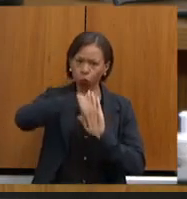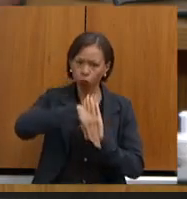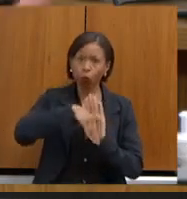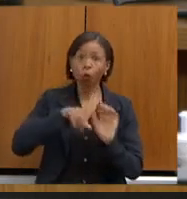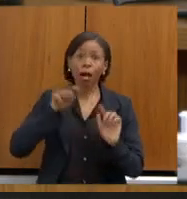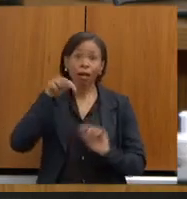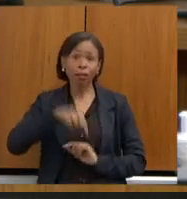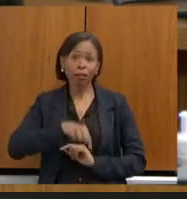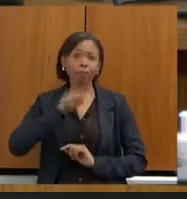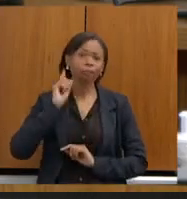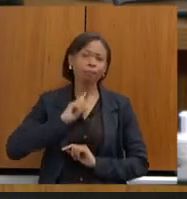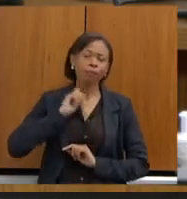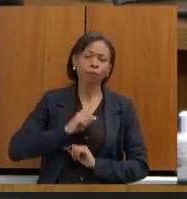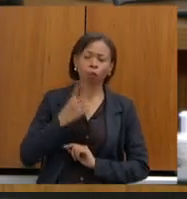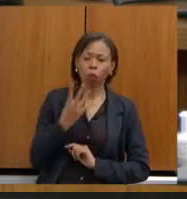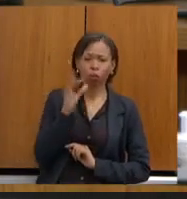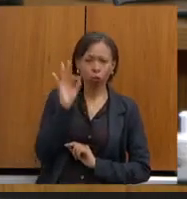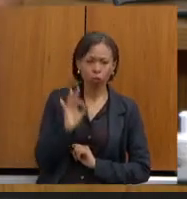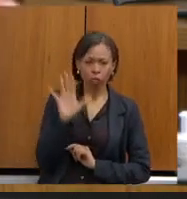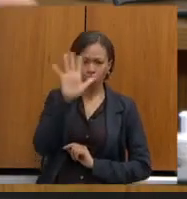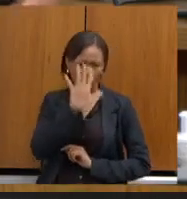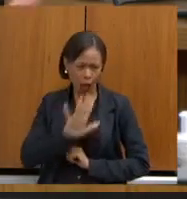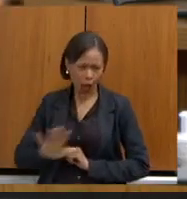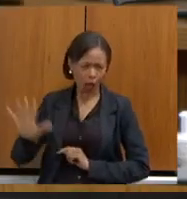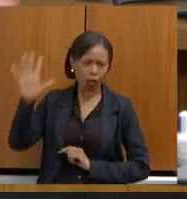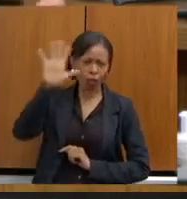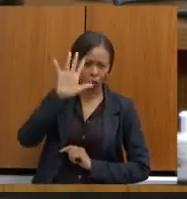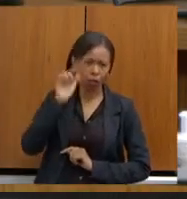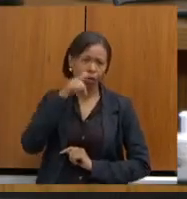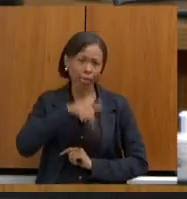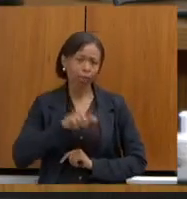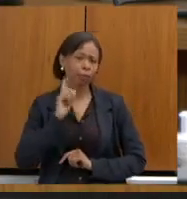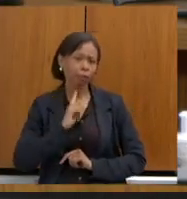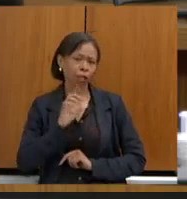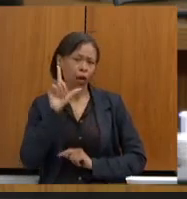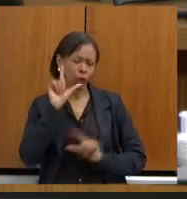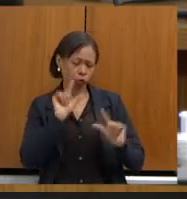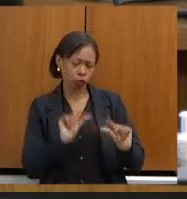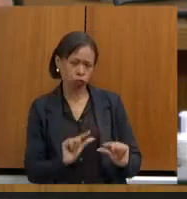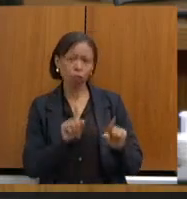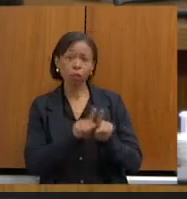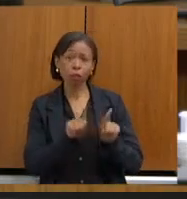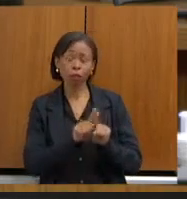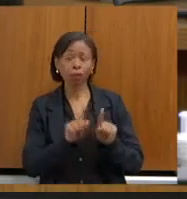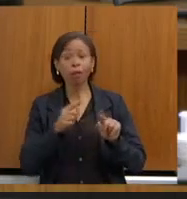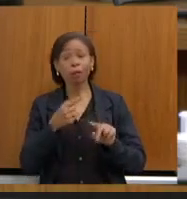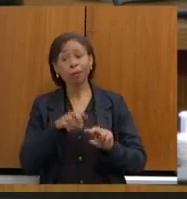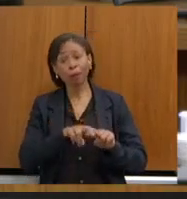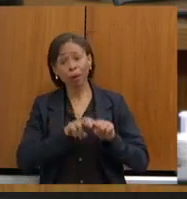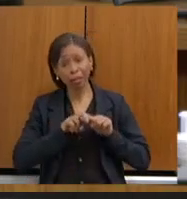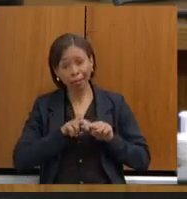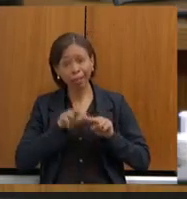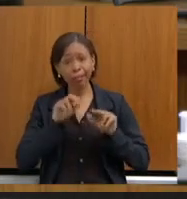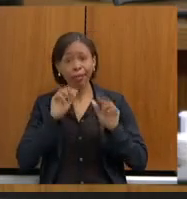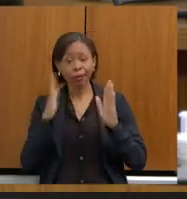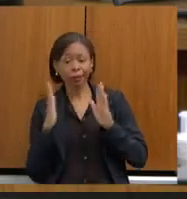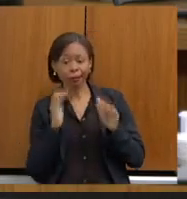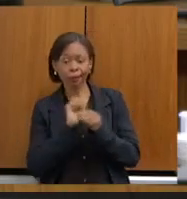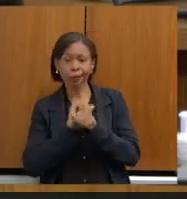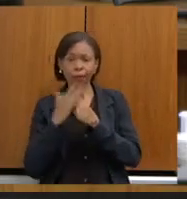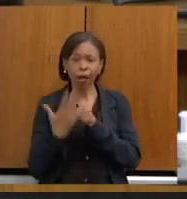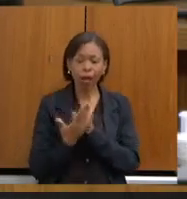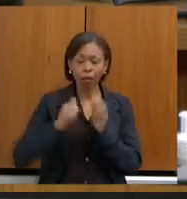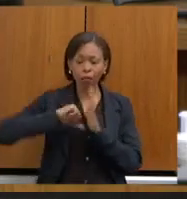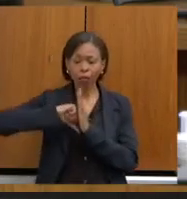Minas como aumento de quatro porcento em todo o Brasil tem-se uma carga de influência grande dessa política de lock Down e desse